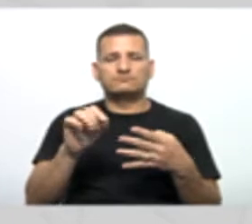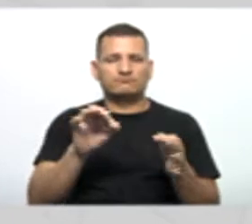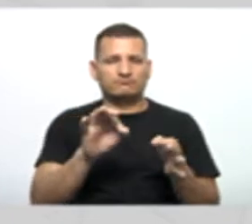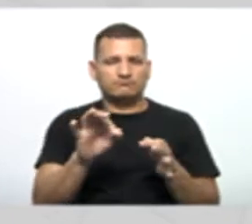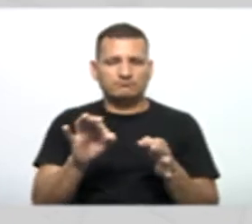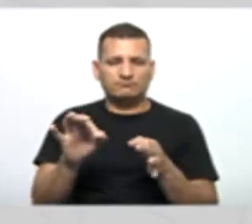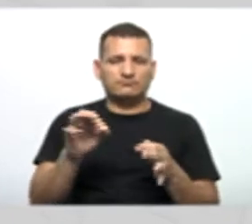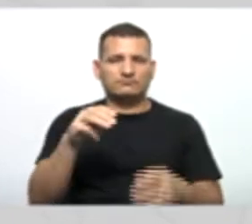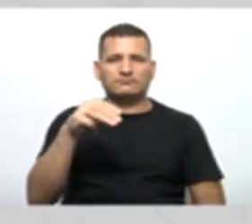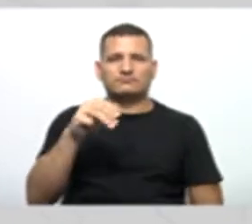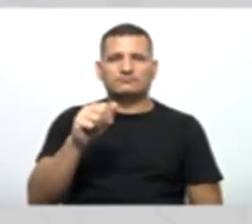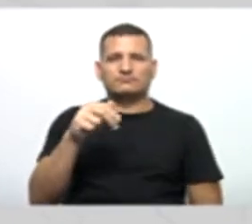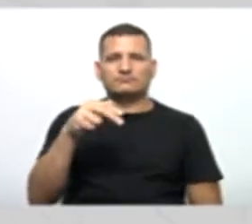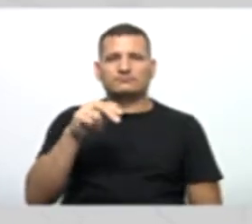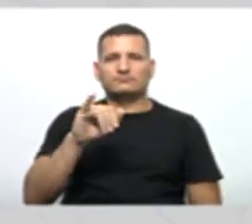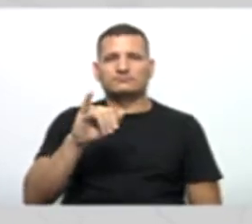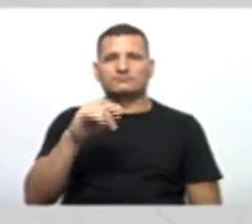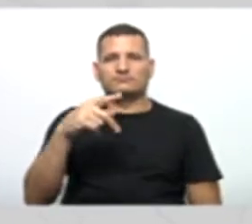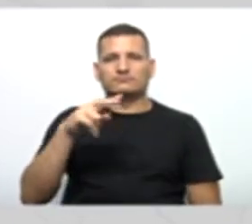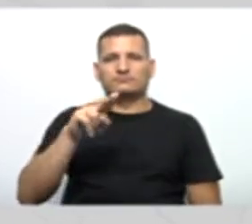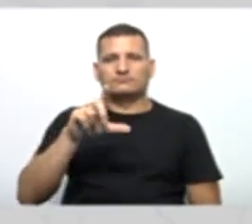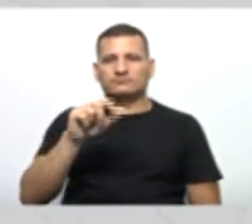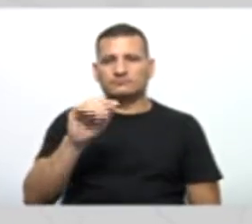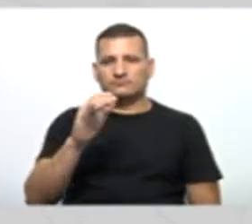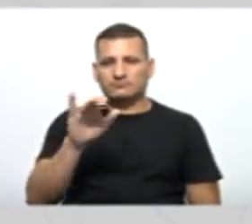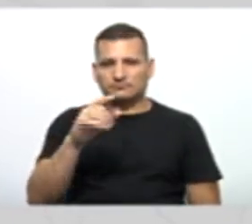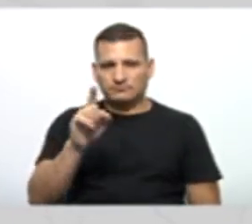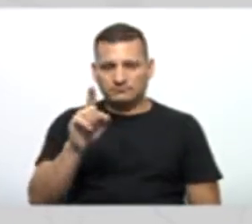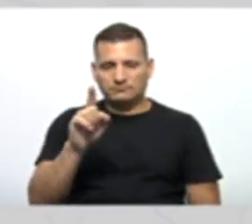vermelho, que é a manipulação de dados.